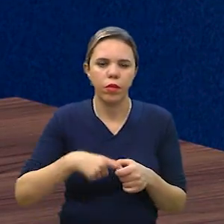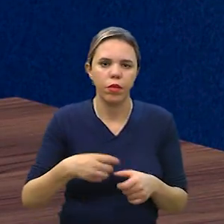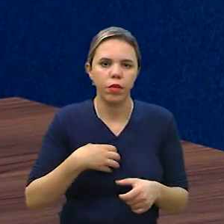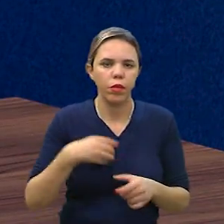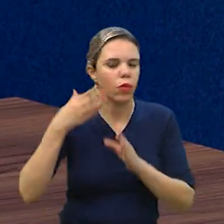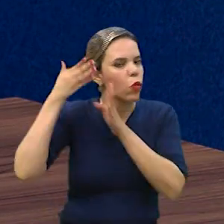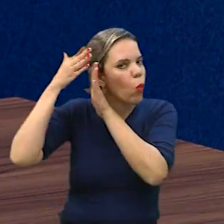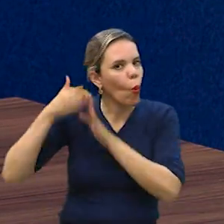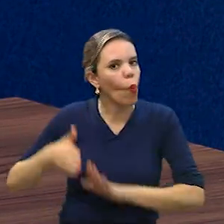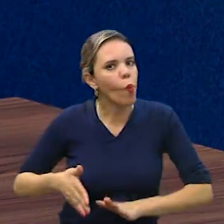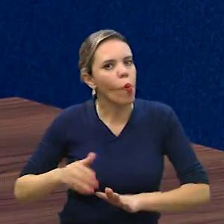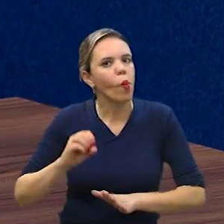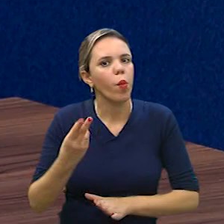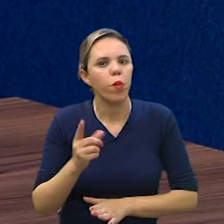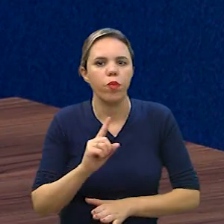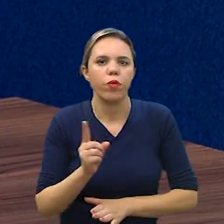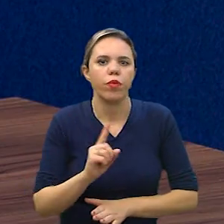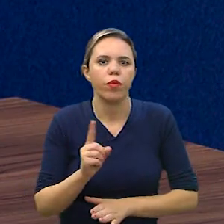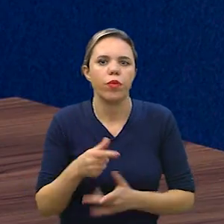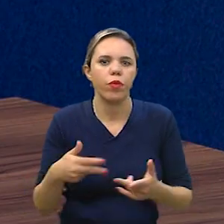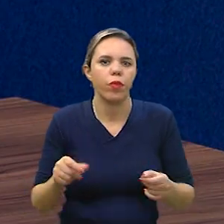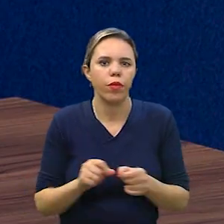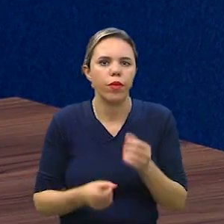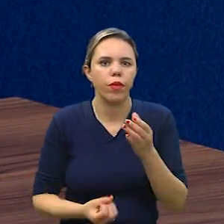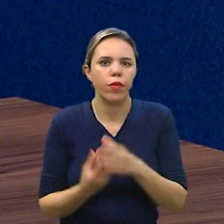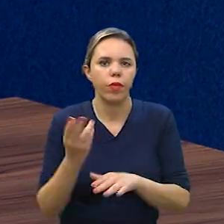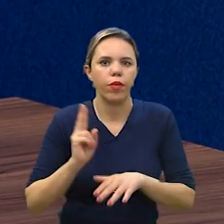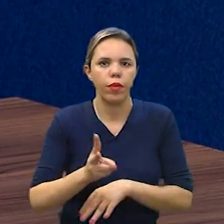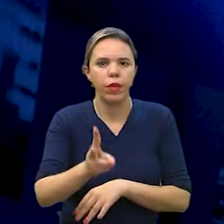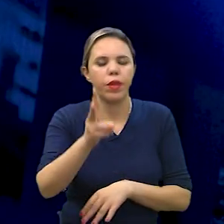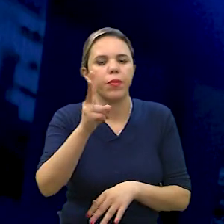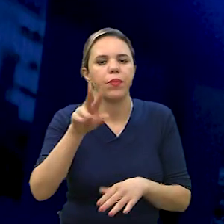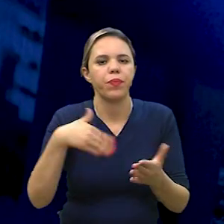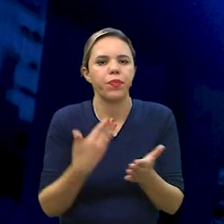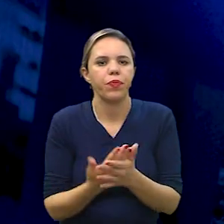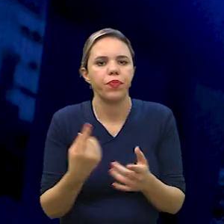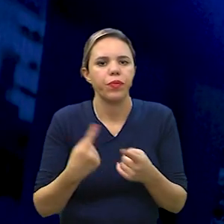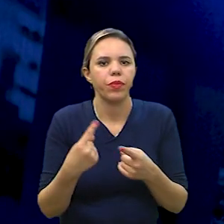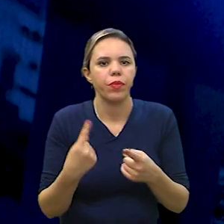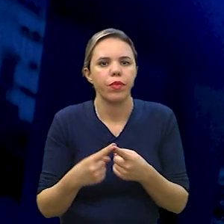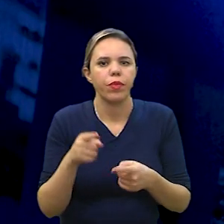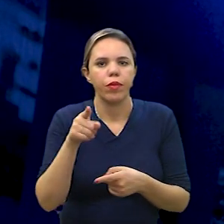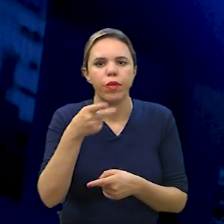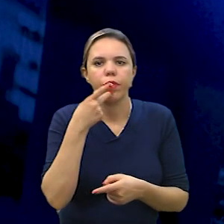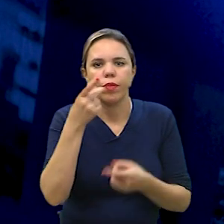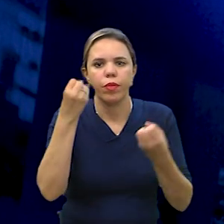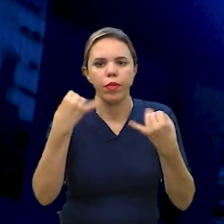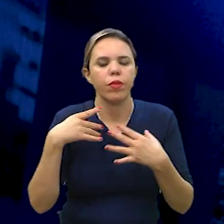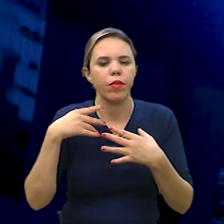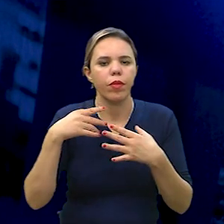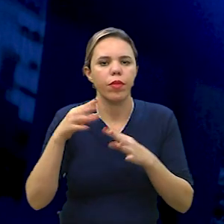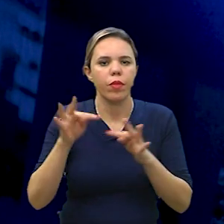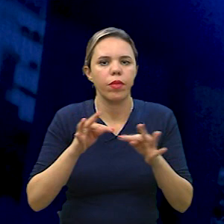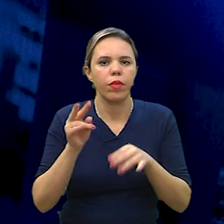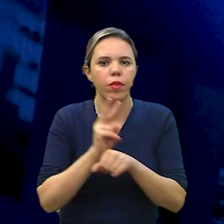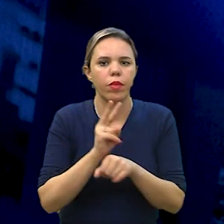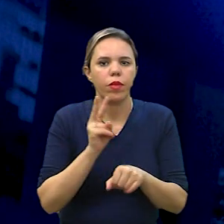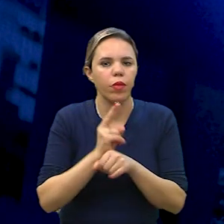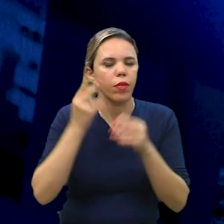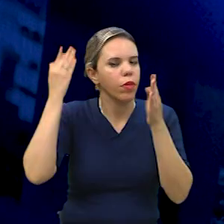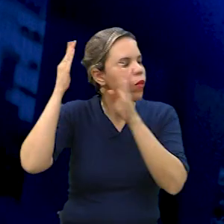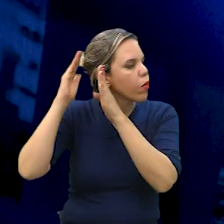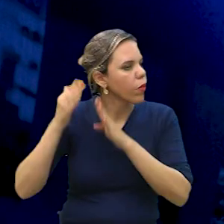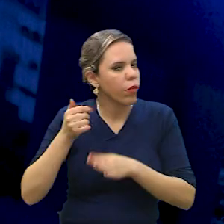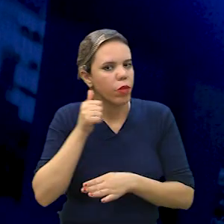àquela questão do alisamento ou não? É algo que veio para ficar, até porque, como você trata o cabelo dessa mulher há cerca de